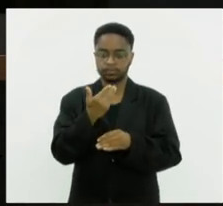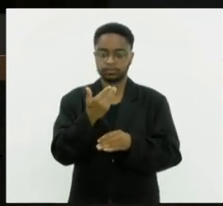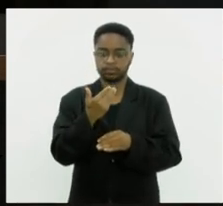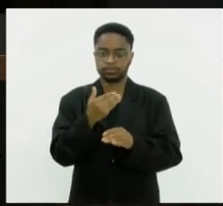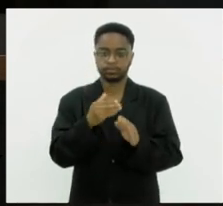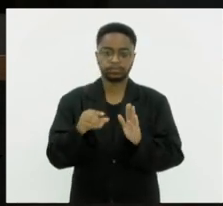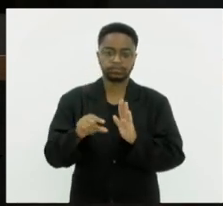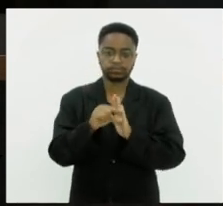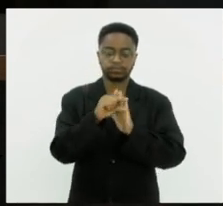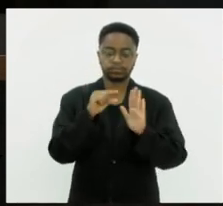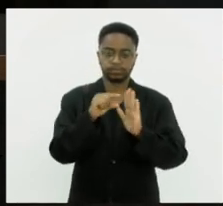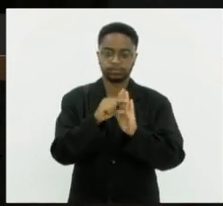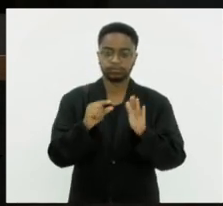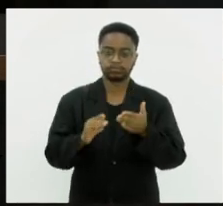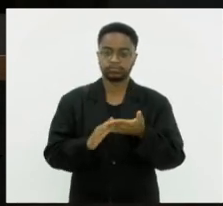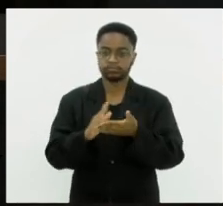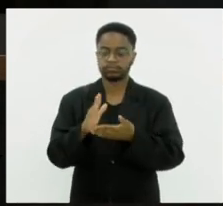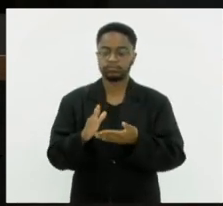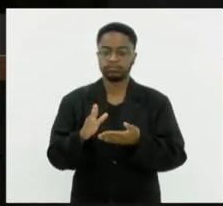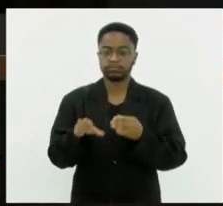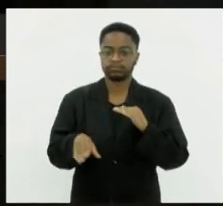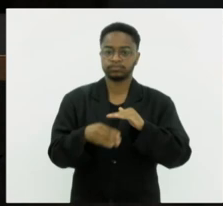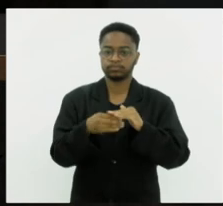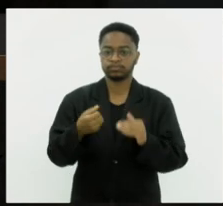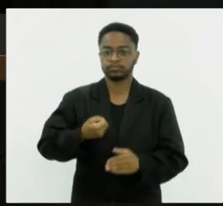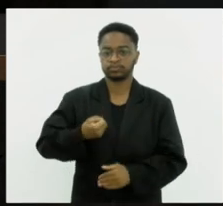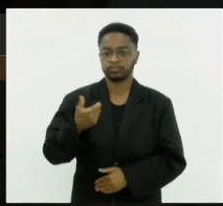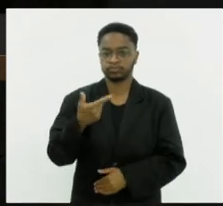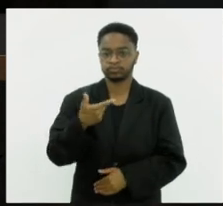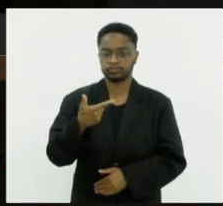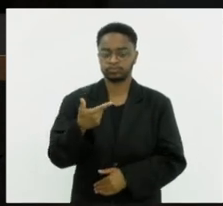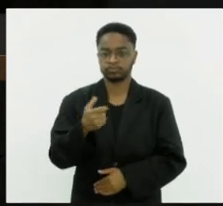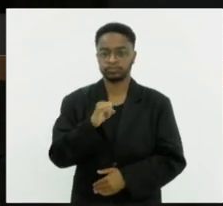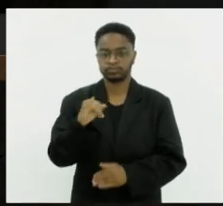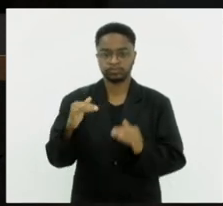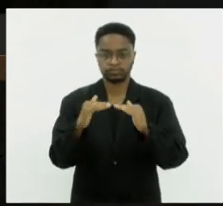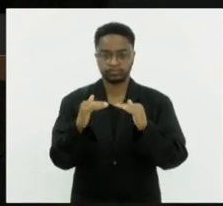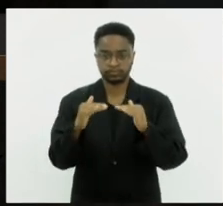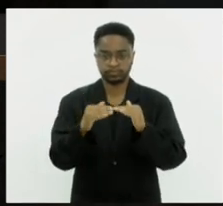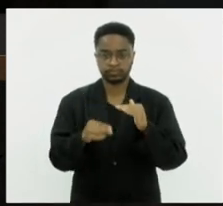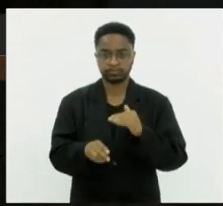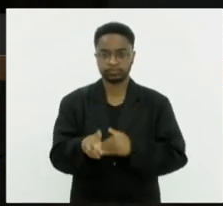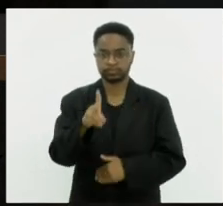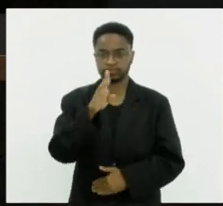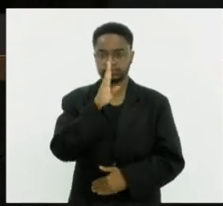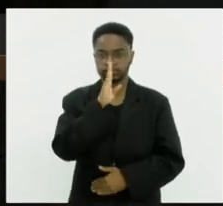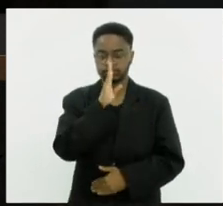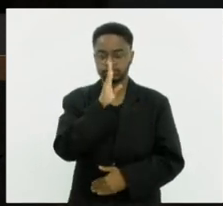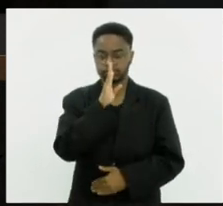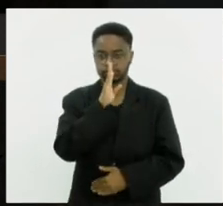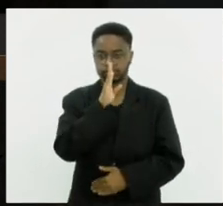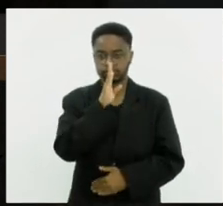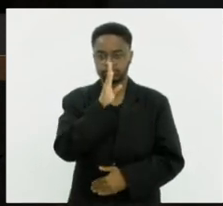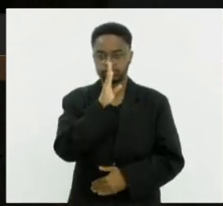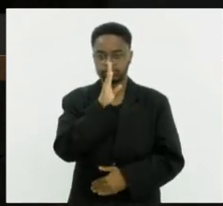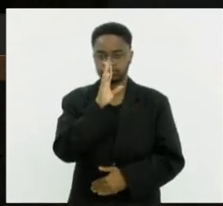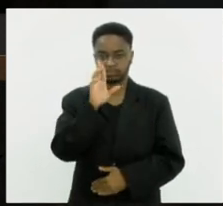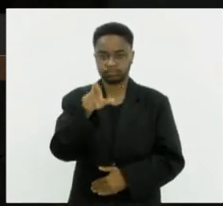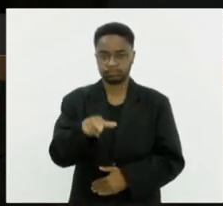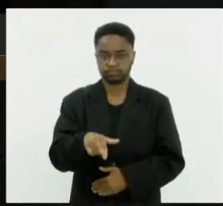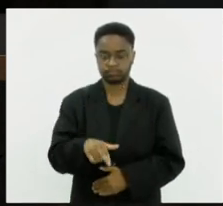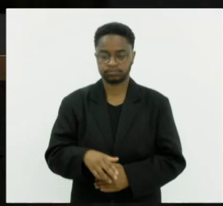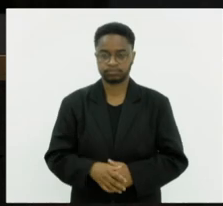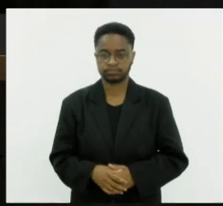para aprovação da emenda aditiva número 2. Senhores que aprovam, permaneça como estão,